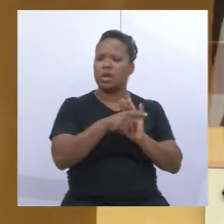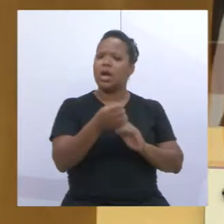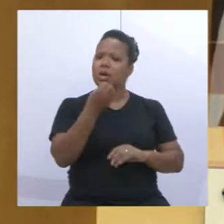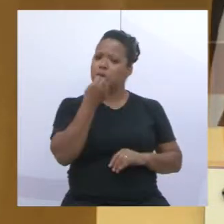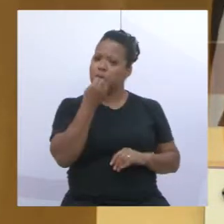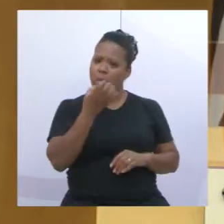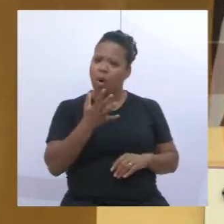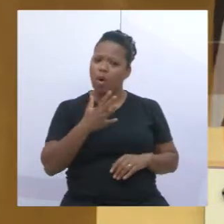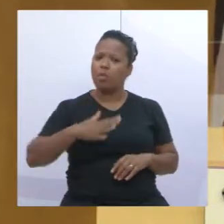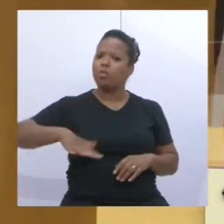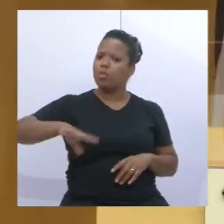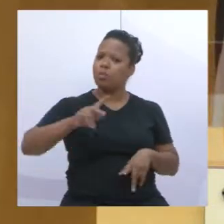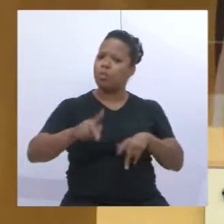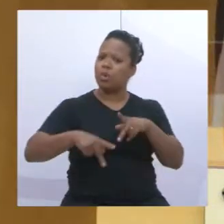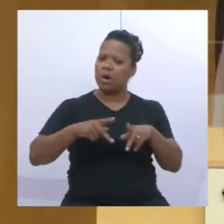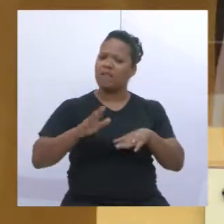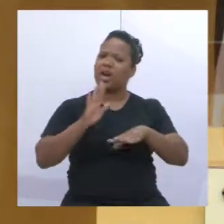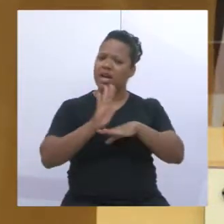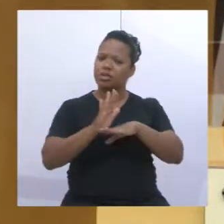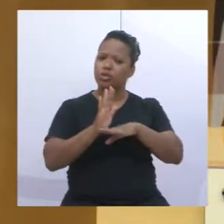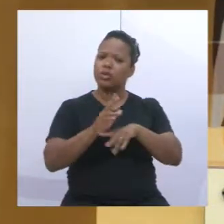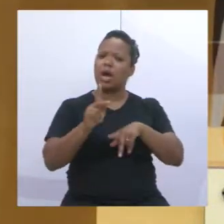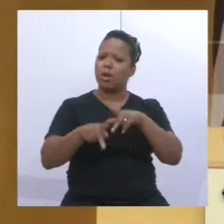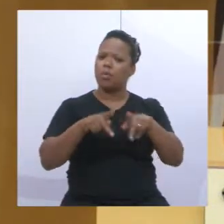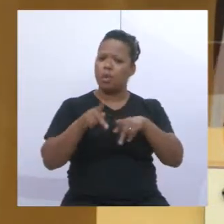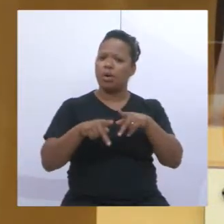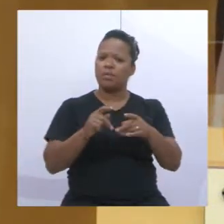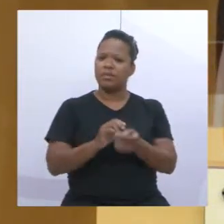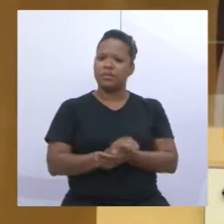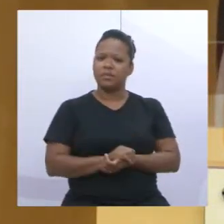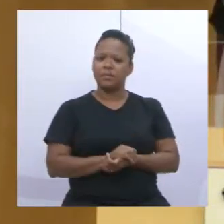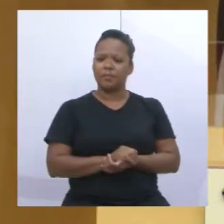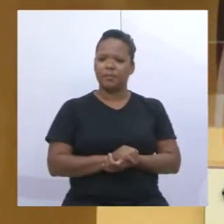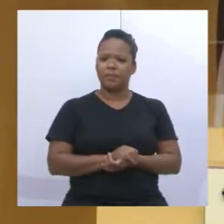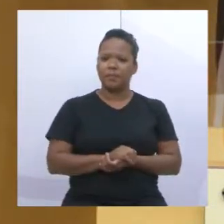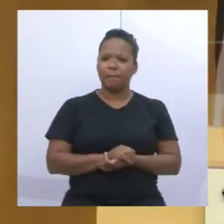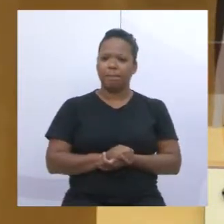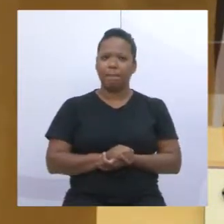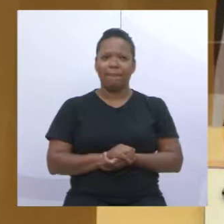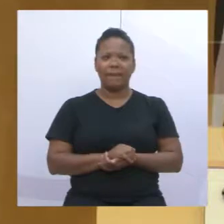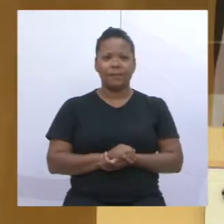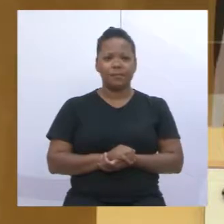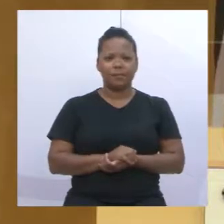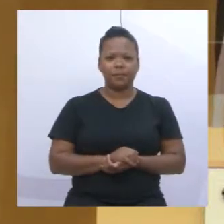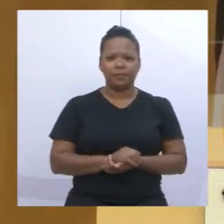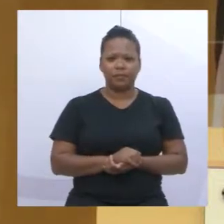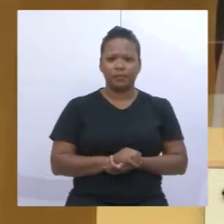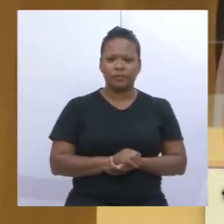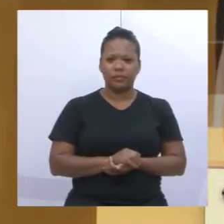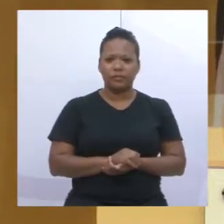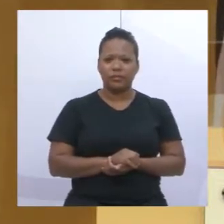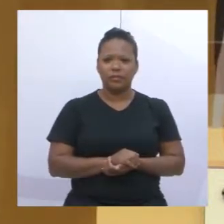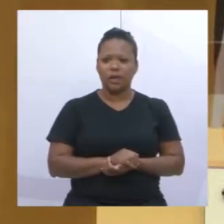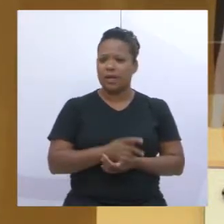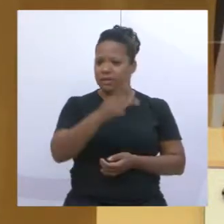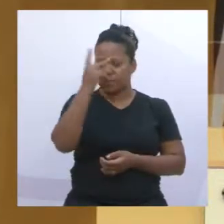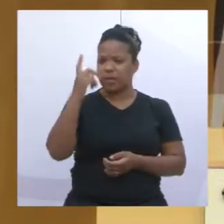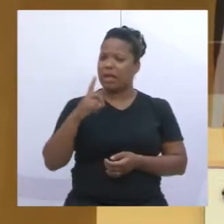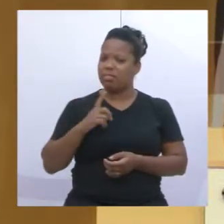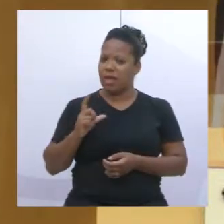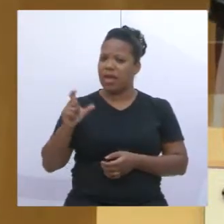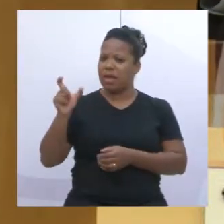para a população, o projeto vai ajudar o povo. A população precisa, não é porque as pessoas têm